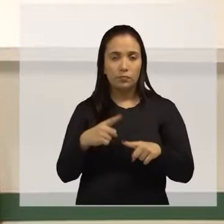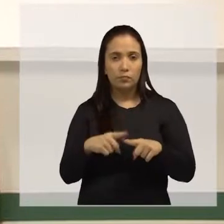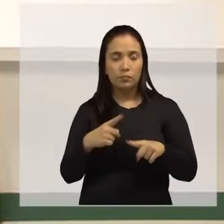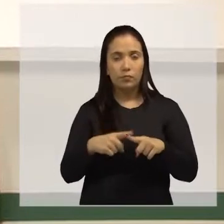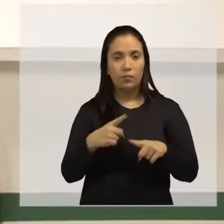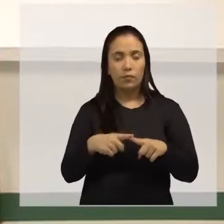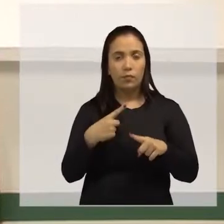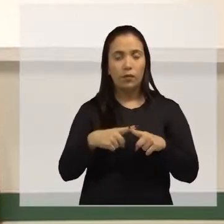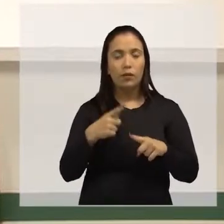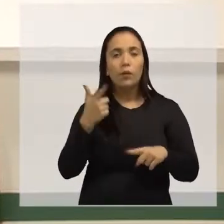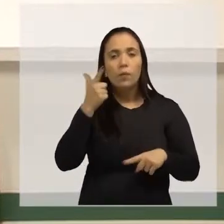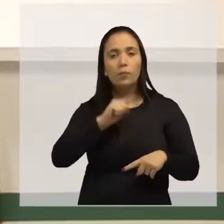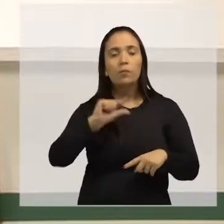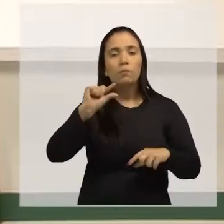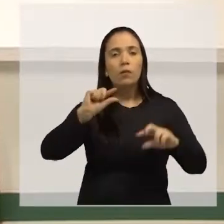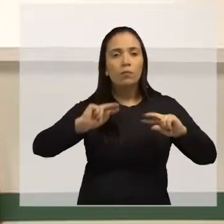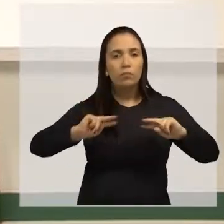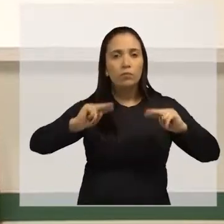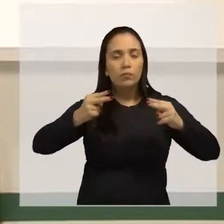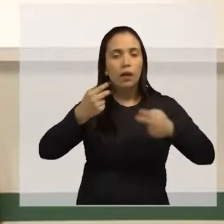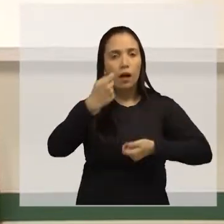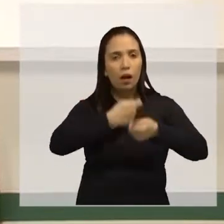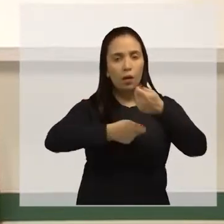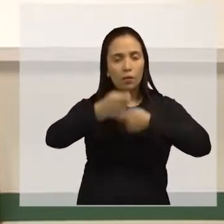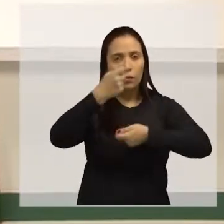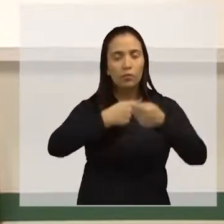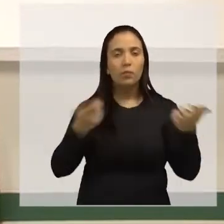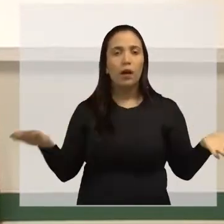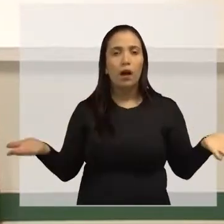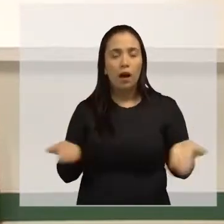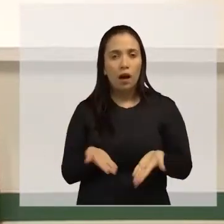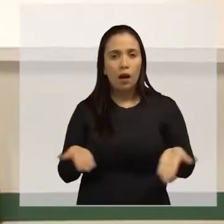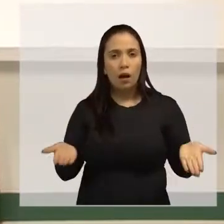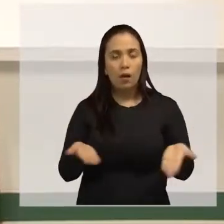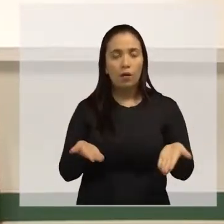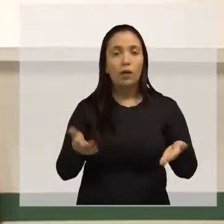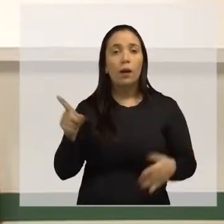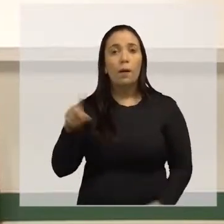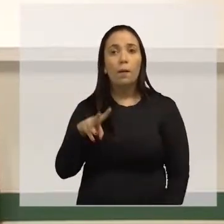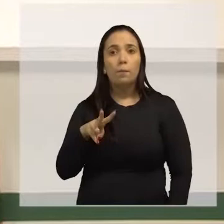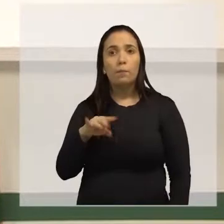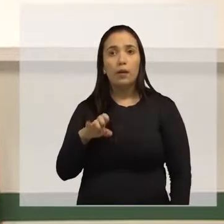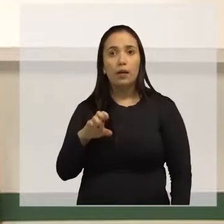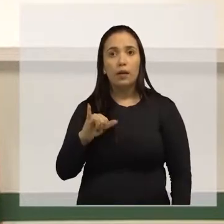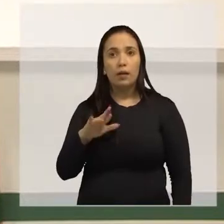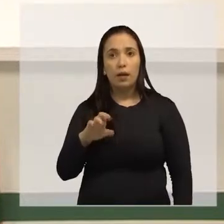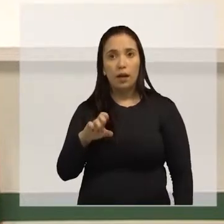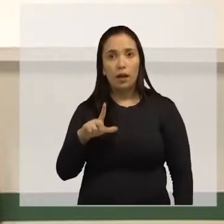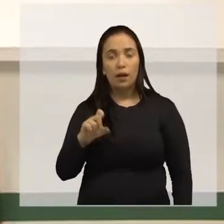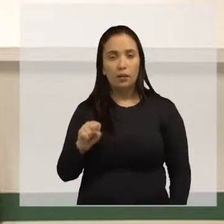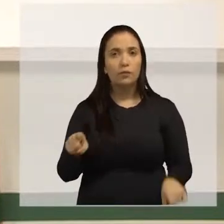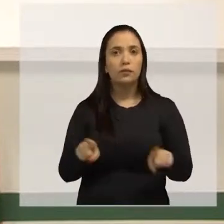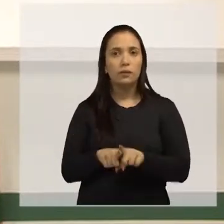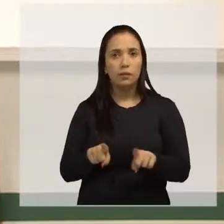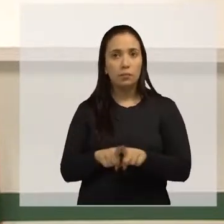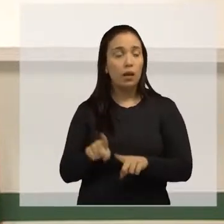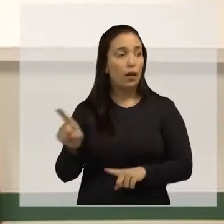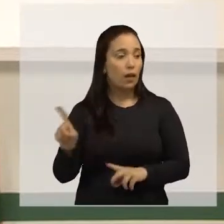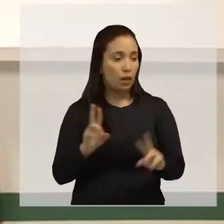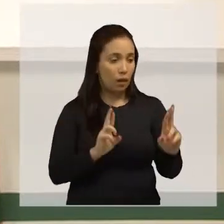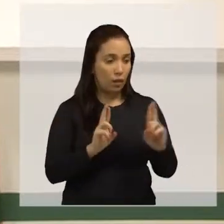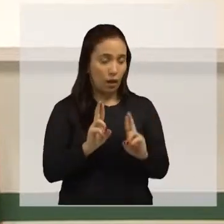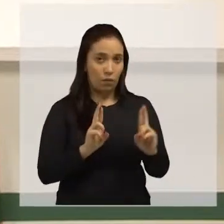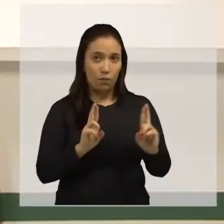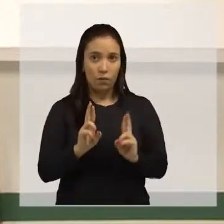aqui, por conta da economia, agora a economia... O Henrique Meirelles que eu diga. O Henrique Meirelles deu uma entrevista, meu irmão,